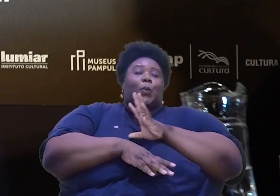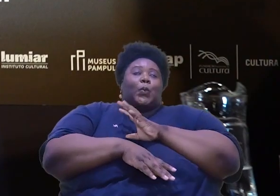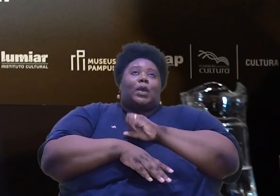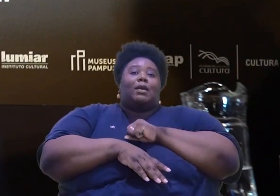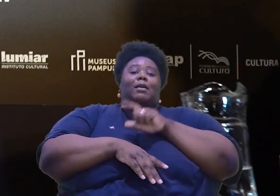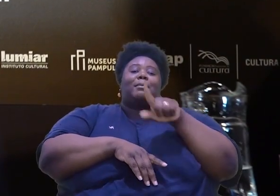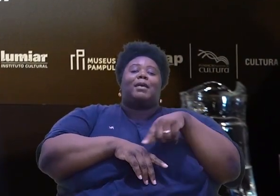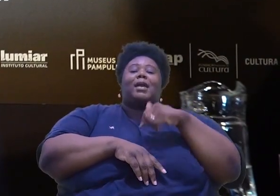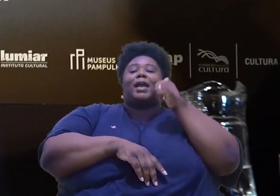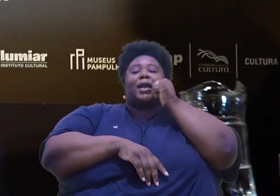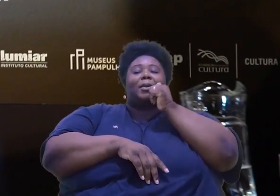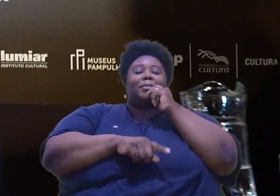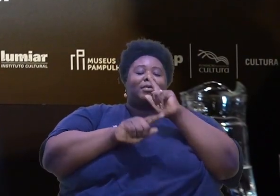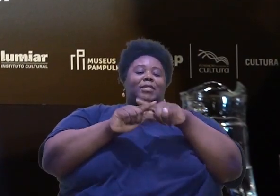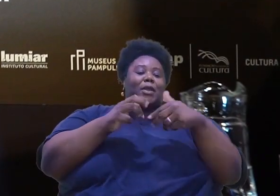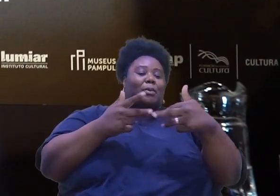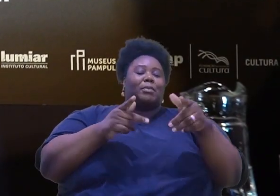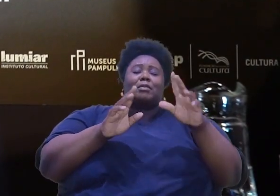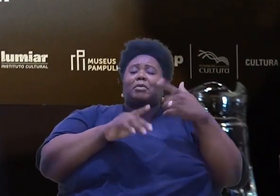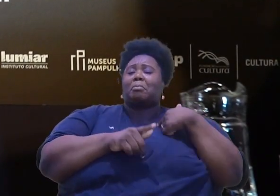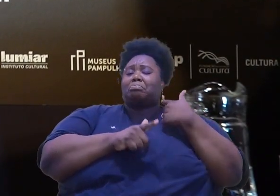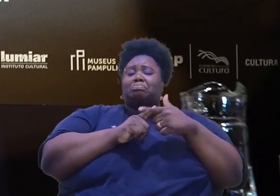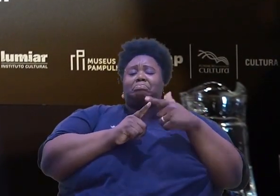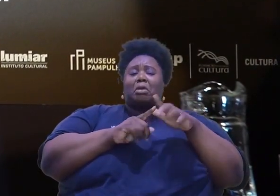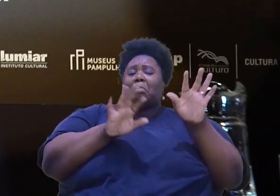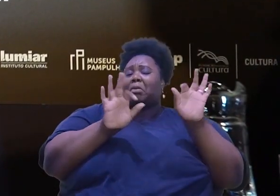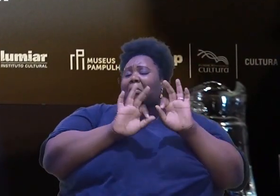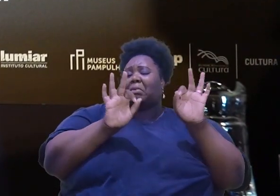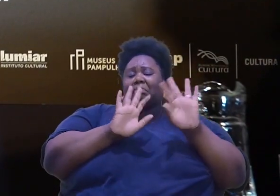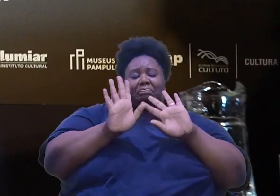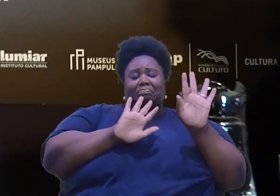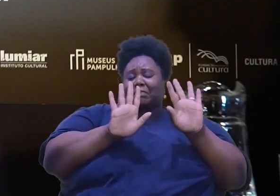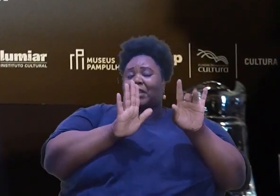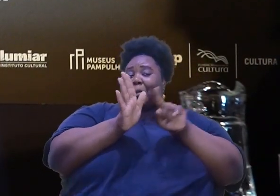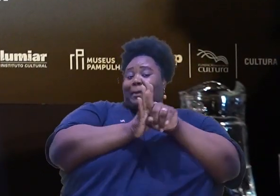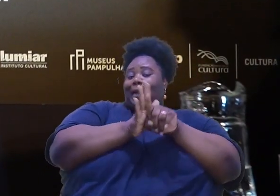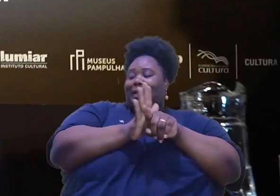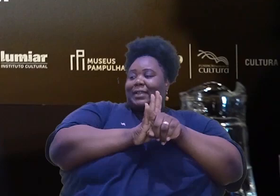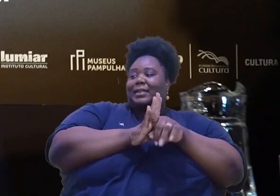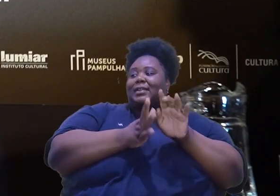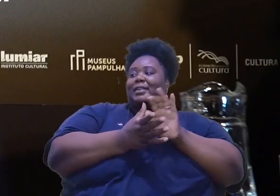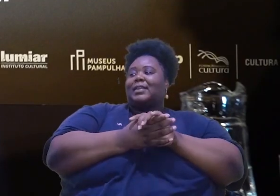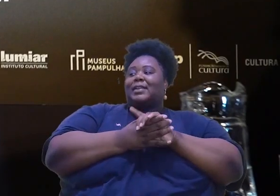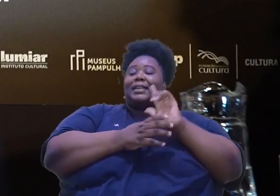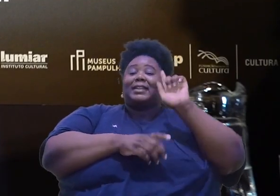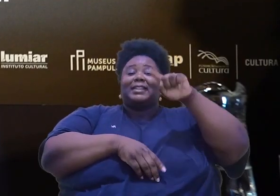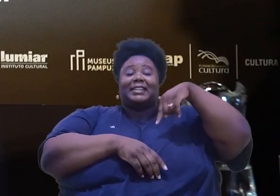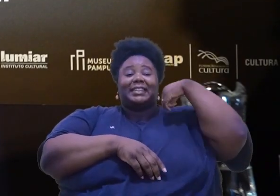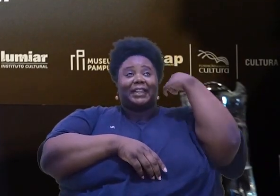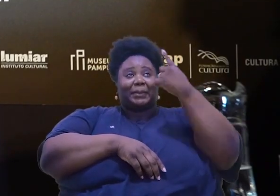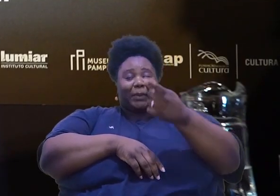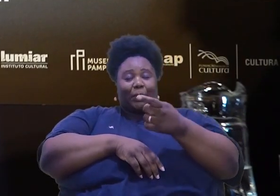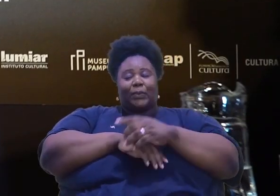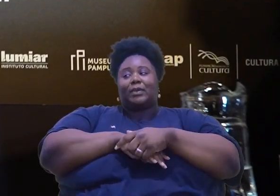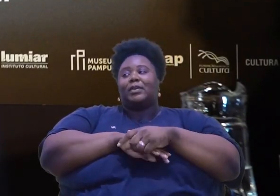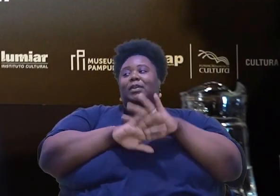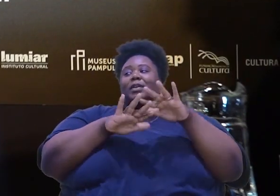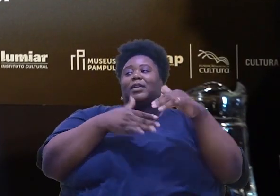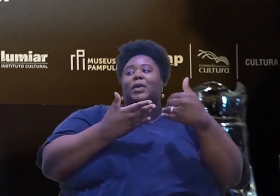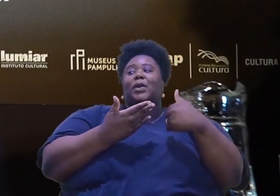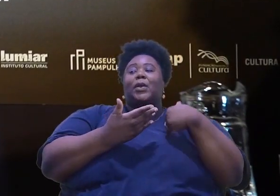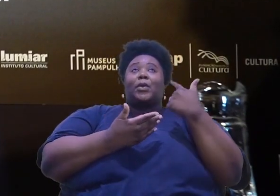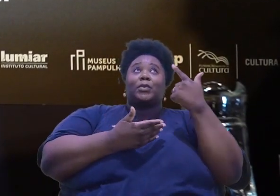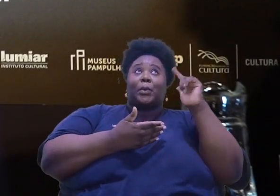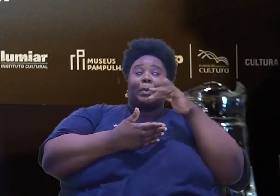não tenho nenhuma dificuldade de me colocar como tal, para que depois, né, quando eu estiver no